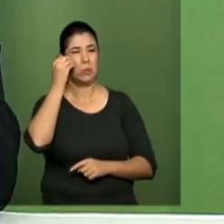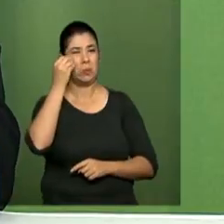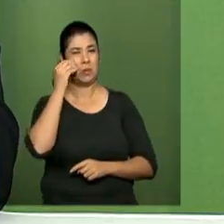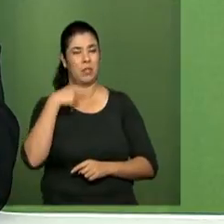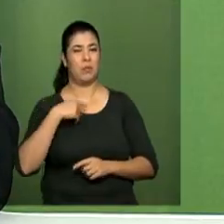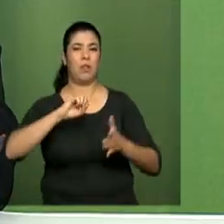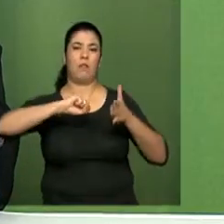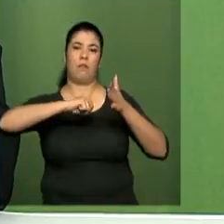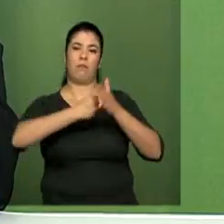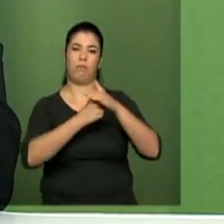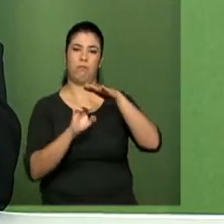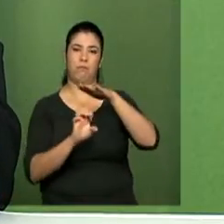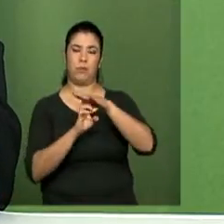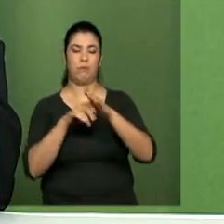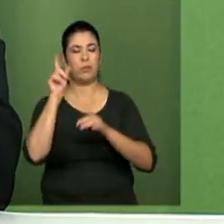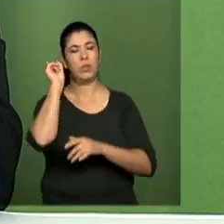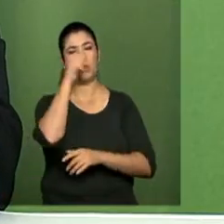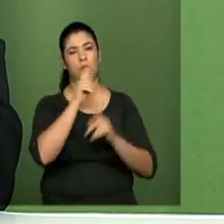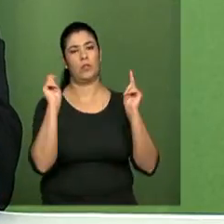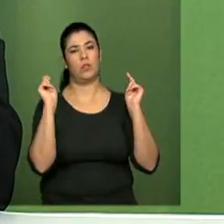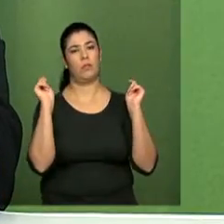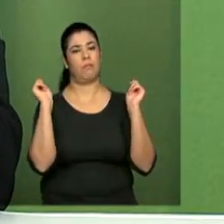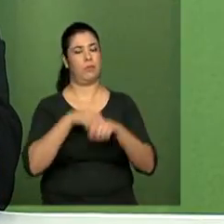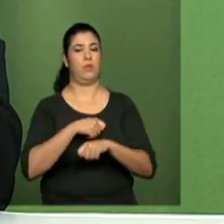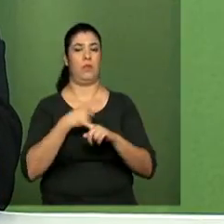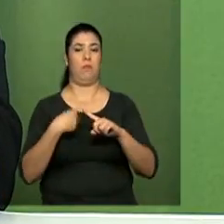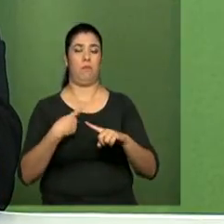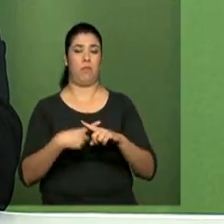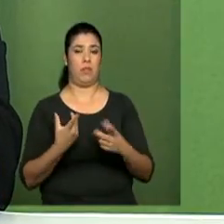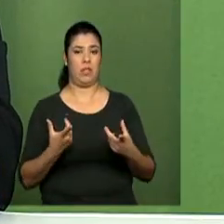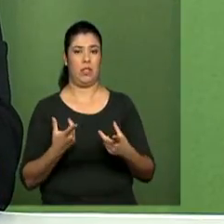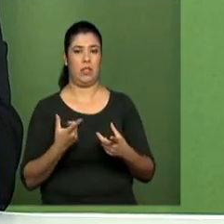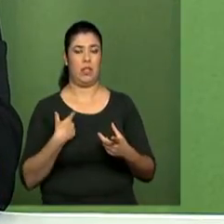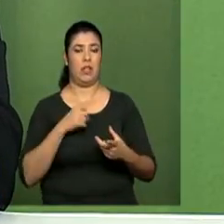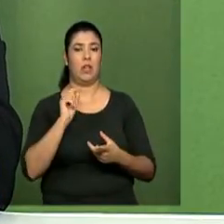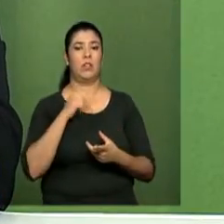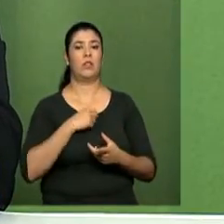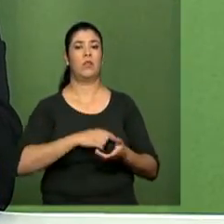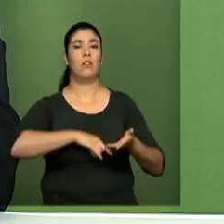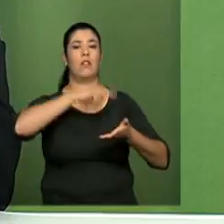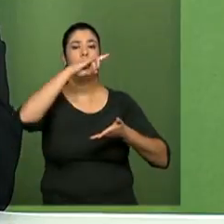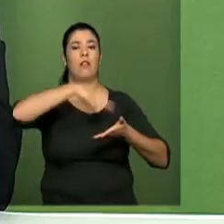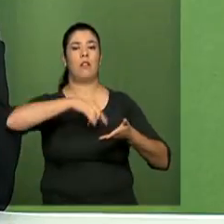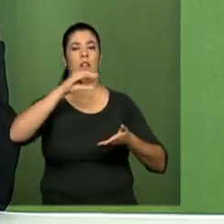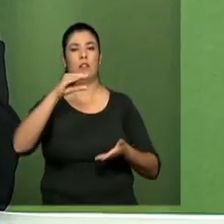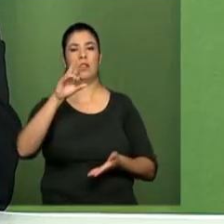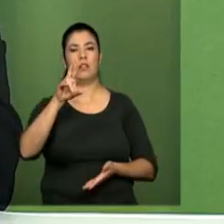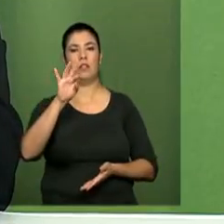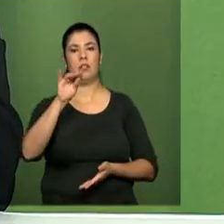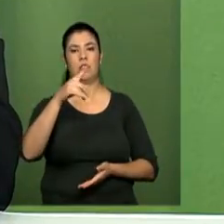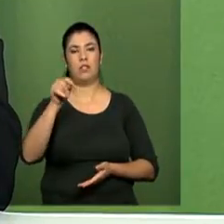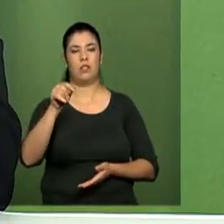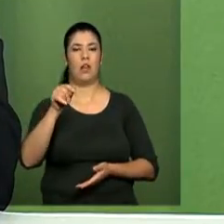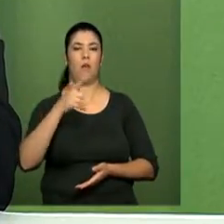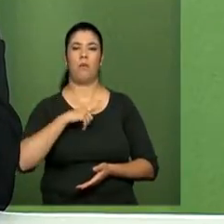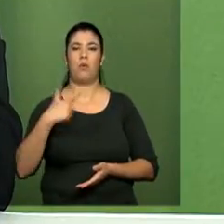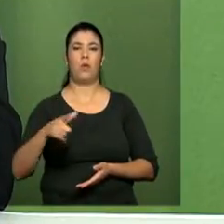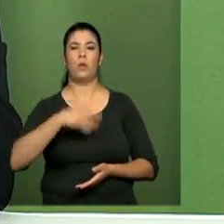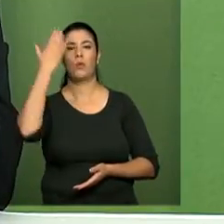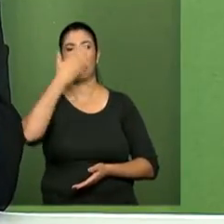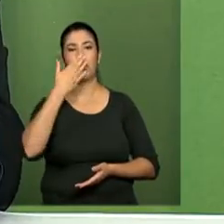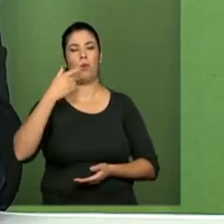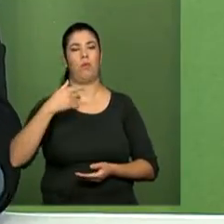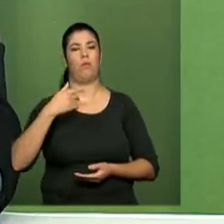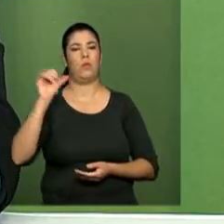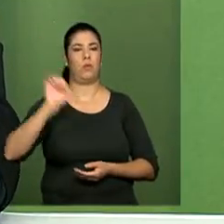fechar a empresa quase impossível porque você tem que tirar certidões negativas ea certidão negativa